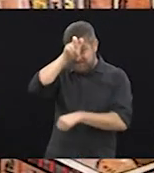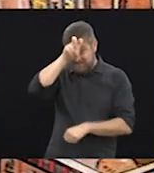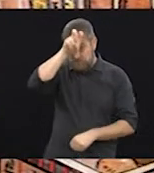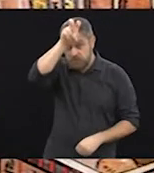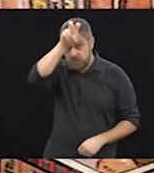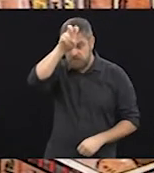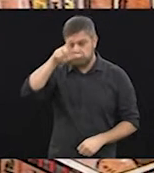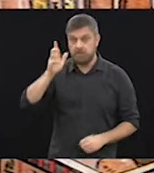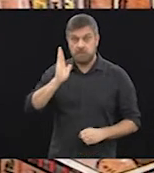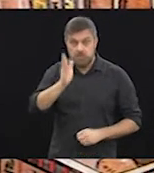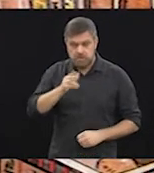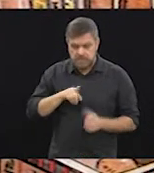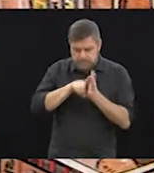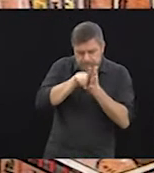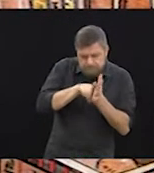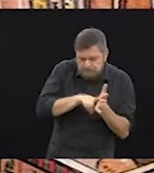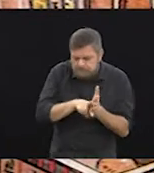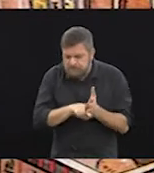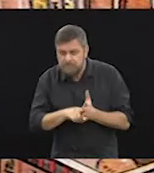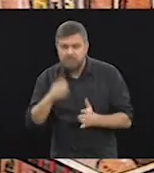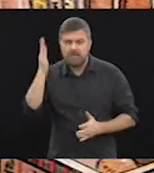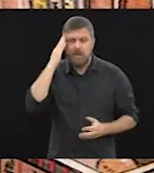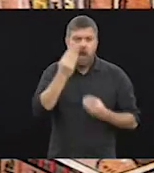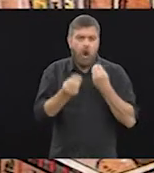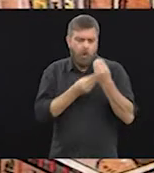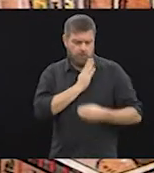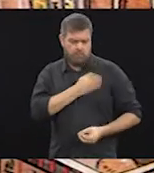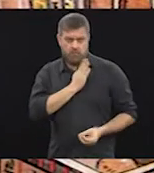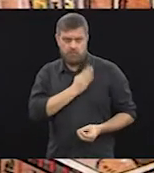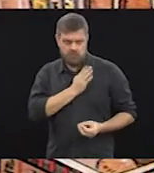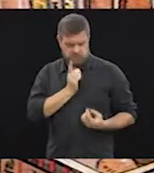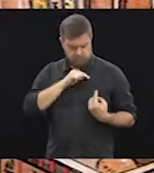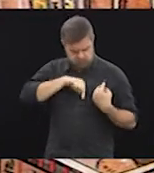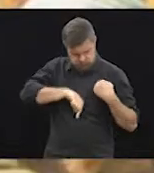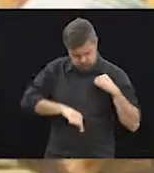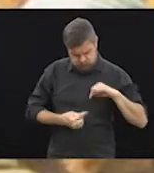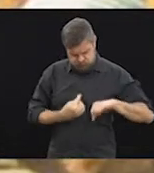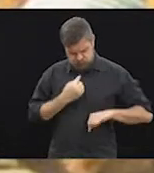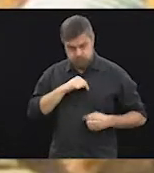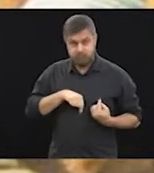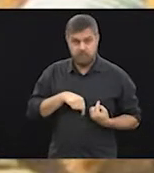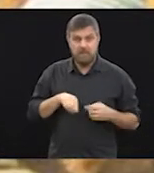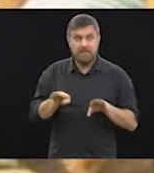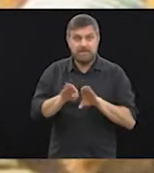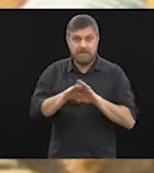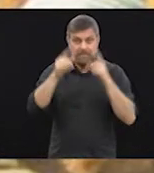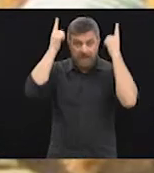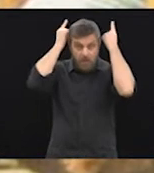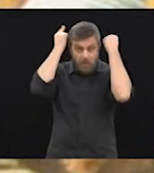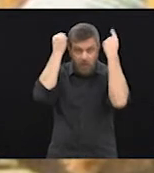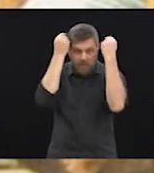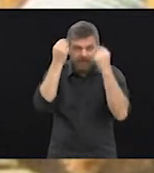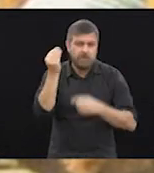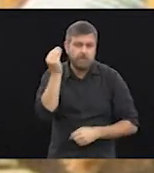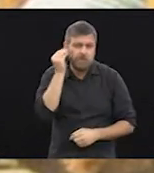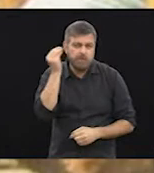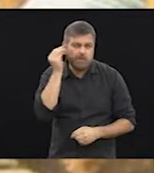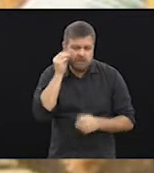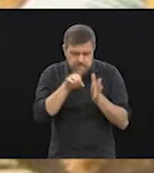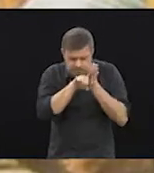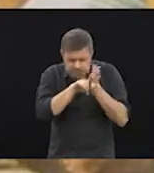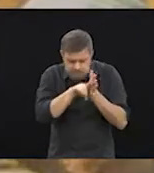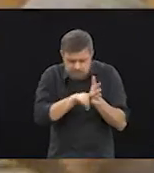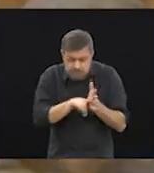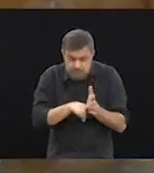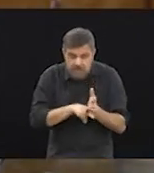Antigo, eles tentavam invadir o sistema circulatório para entender. Os gregos tiveram muitas experiências nesse